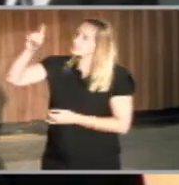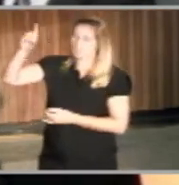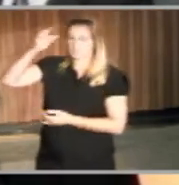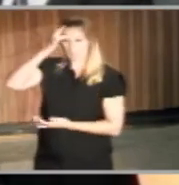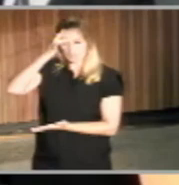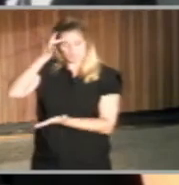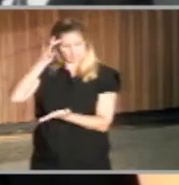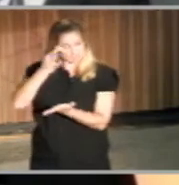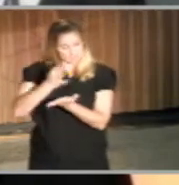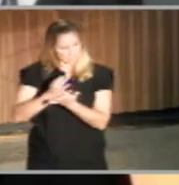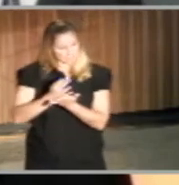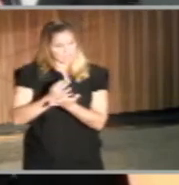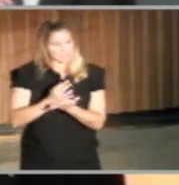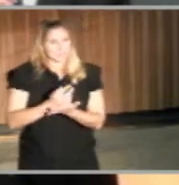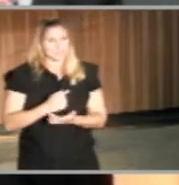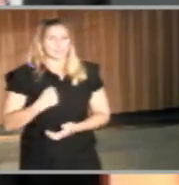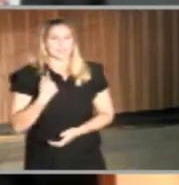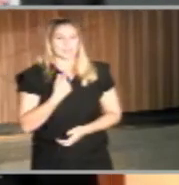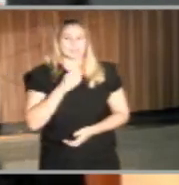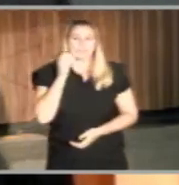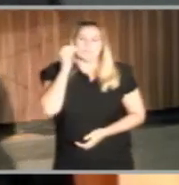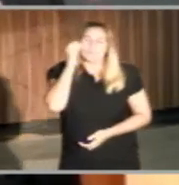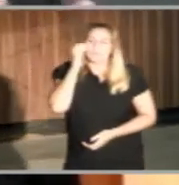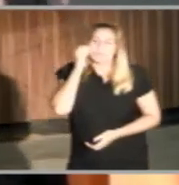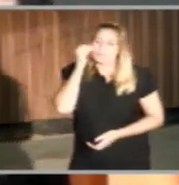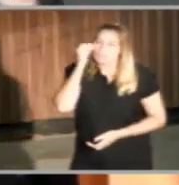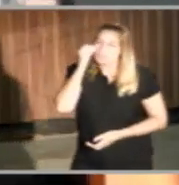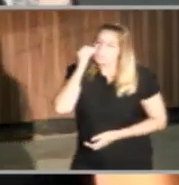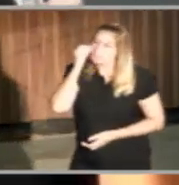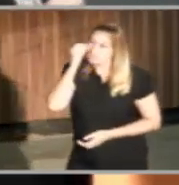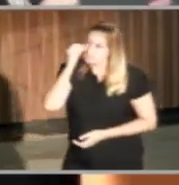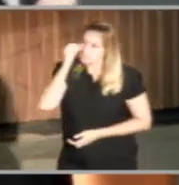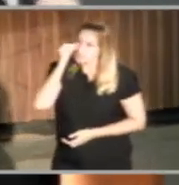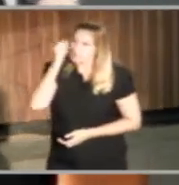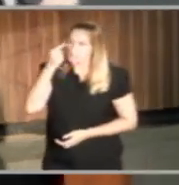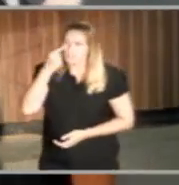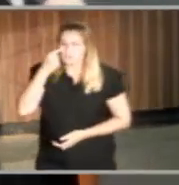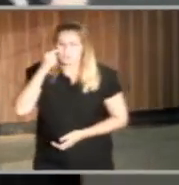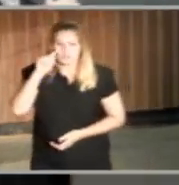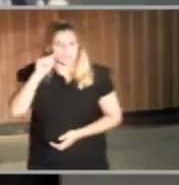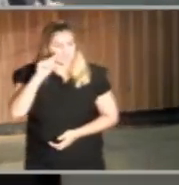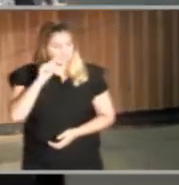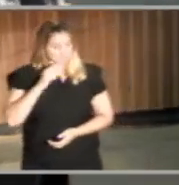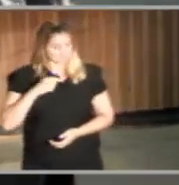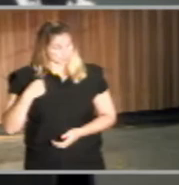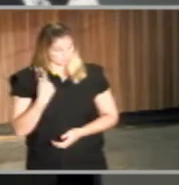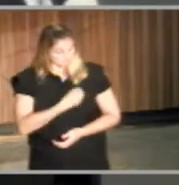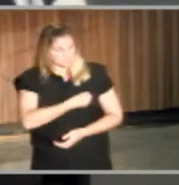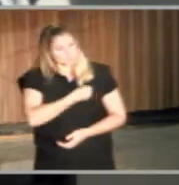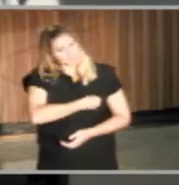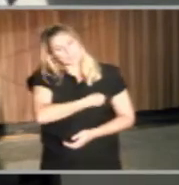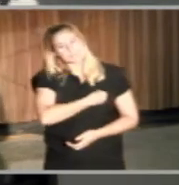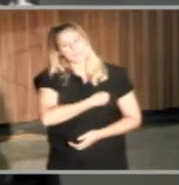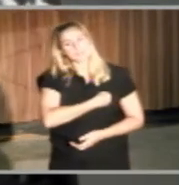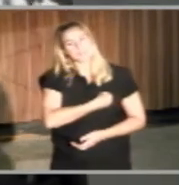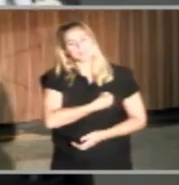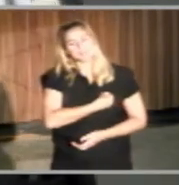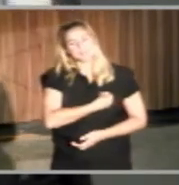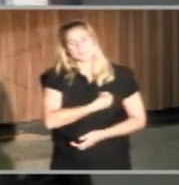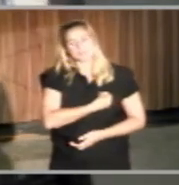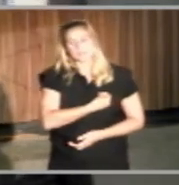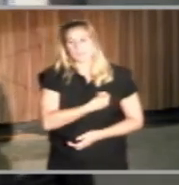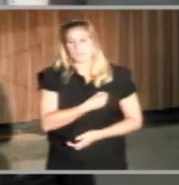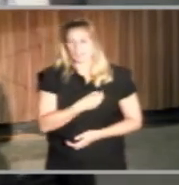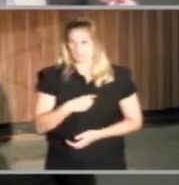que a gente vai experimentando, a gente vai descobrir que na dinâmica da vida, não é? A gente vai ter